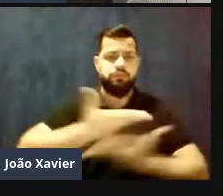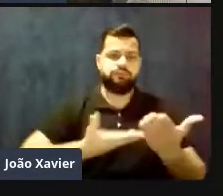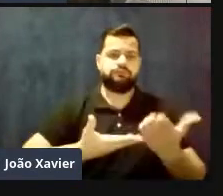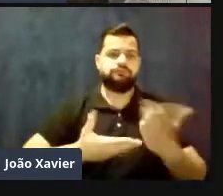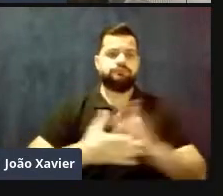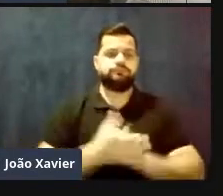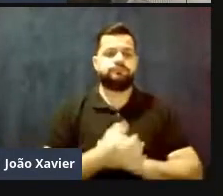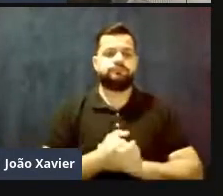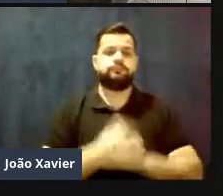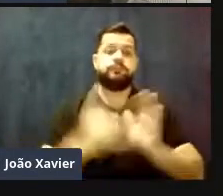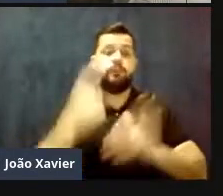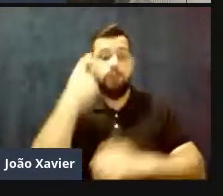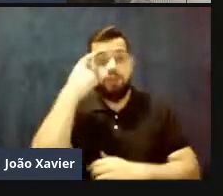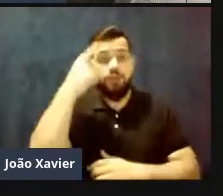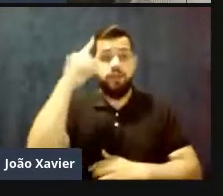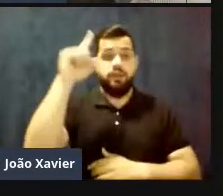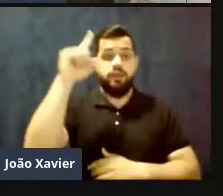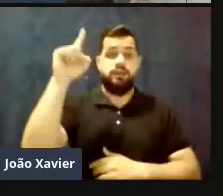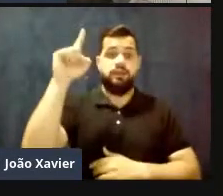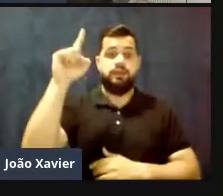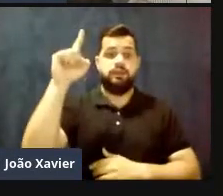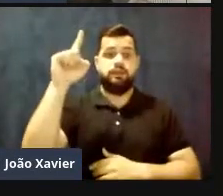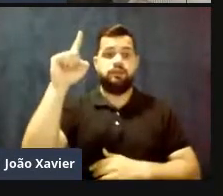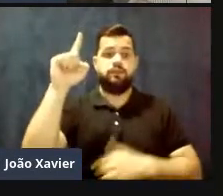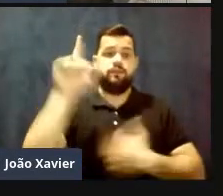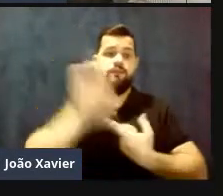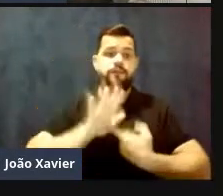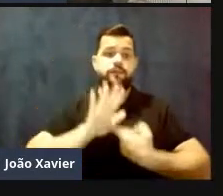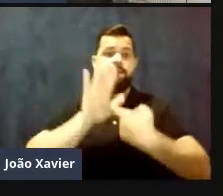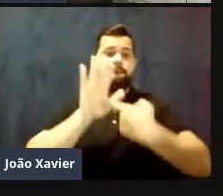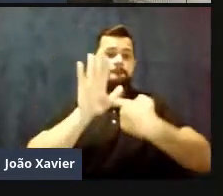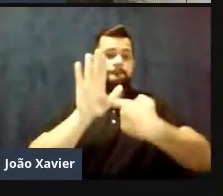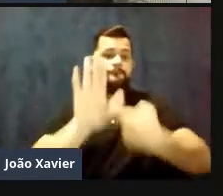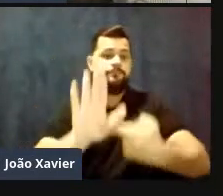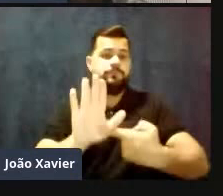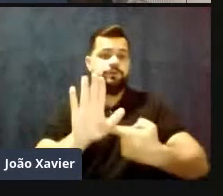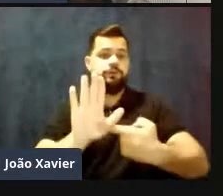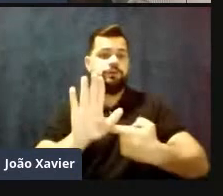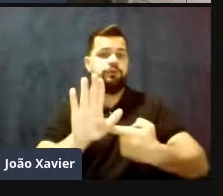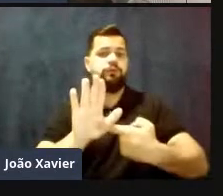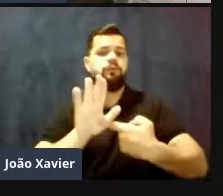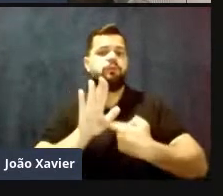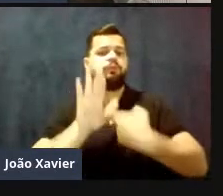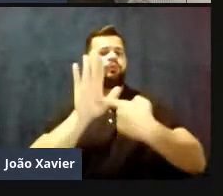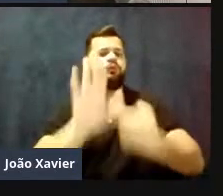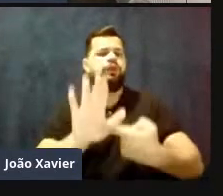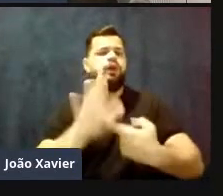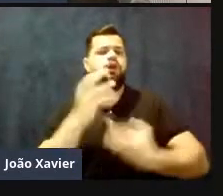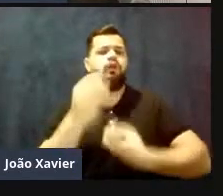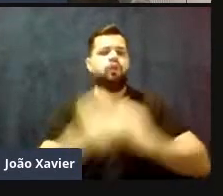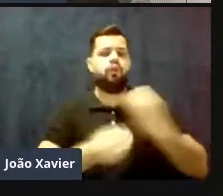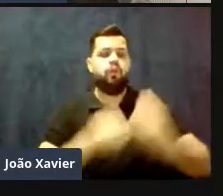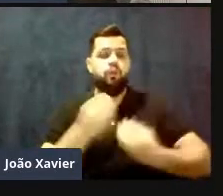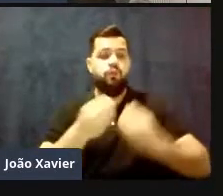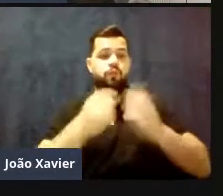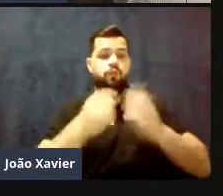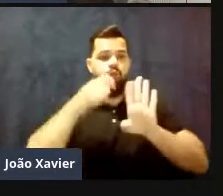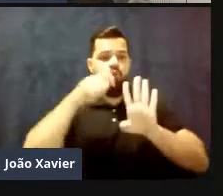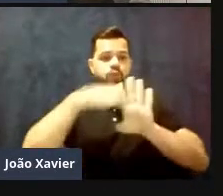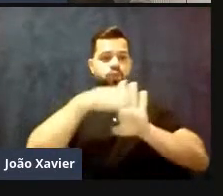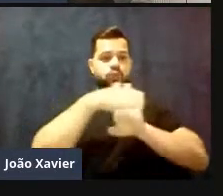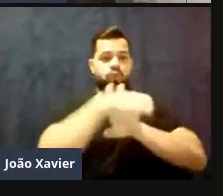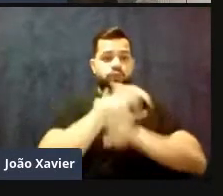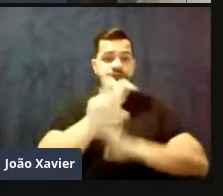uma apresentação para vocês, mostrando um pouco da minha realidade, de como foram esses últimos 5 meses, praticamente inteira com